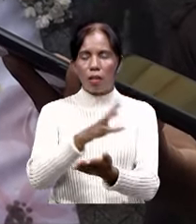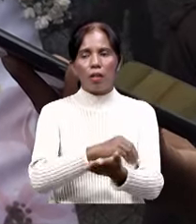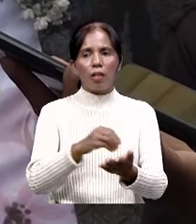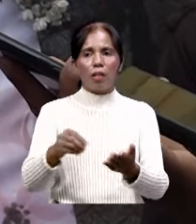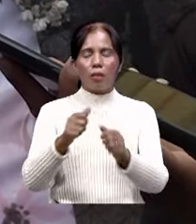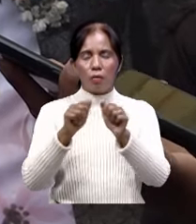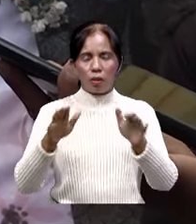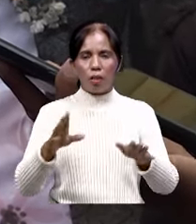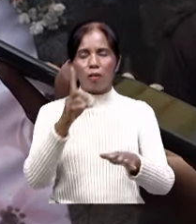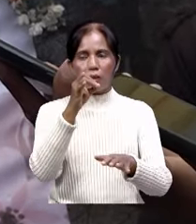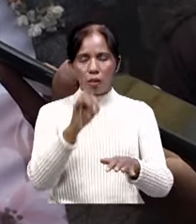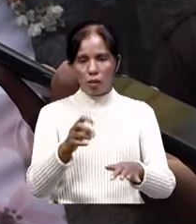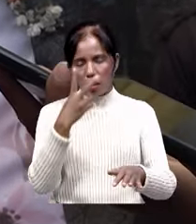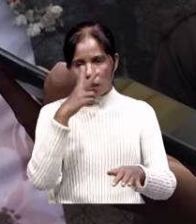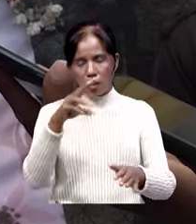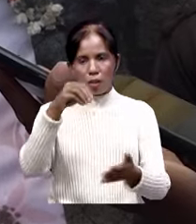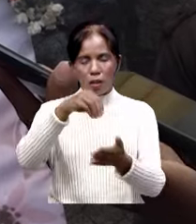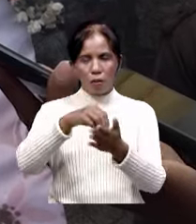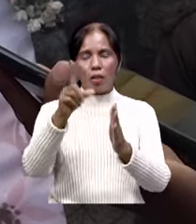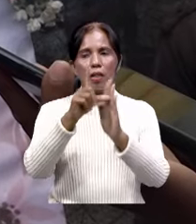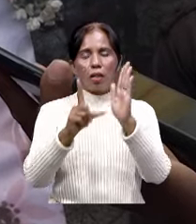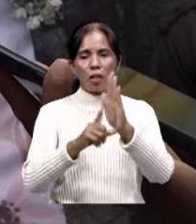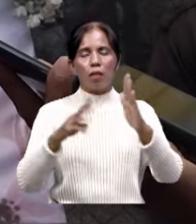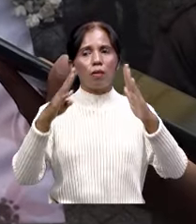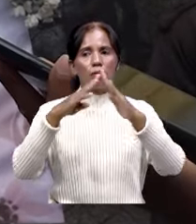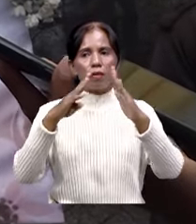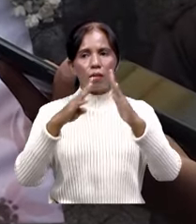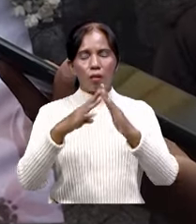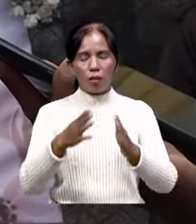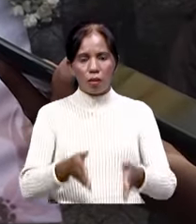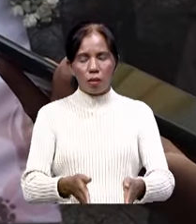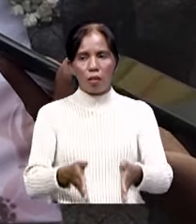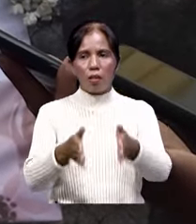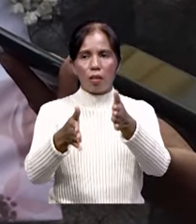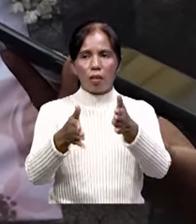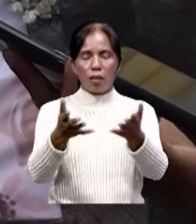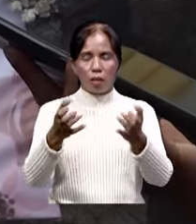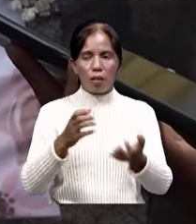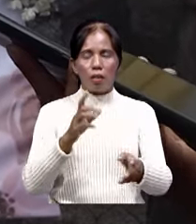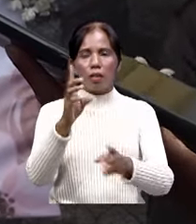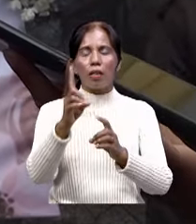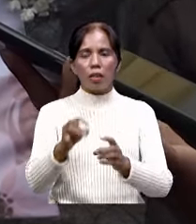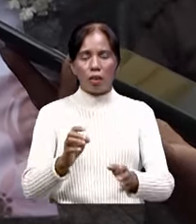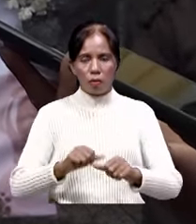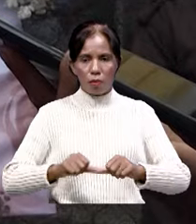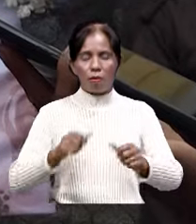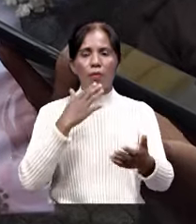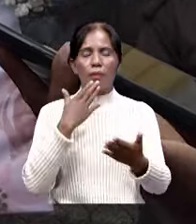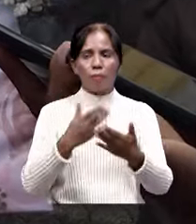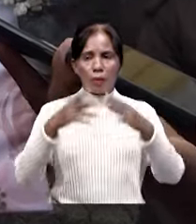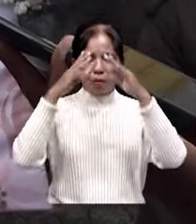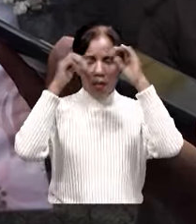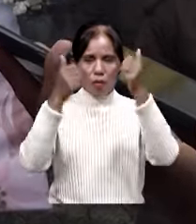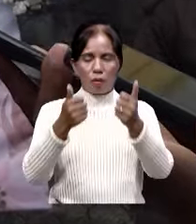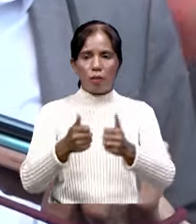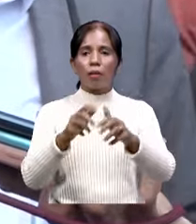se areida ne se tau hoti orden uma sir ya valete este e tau ya orden se akara dili ne laulos. Além de né, presidente da